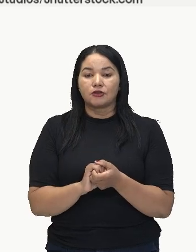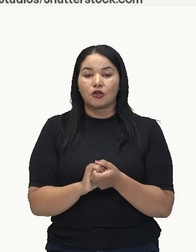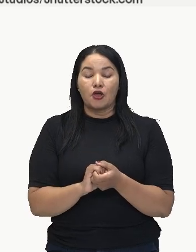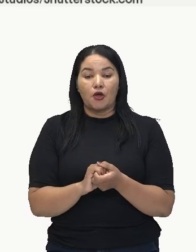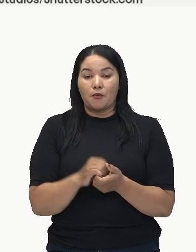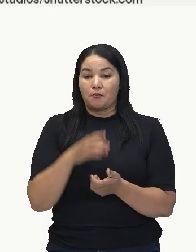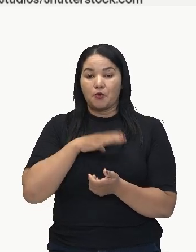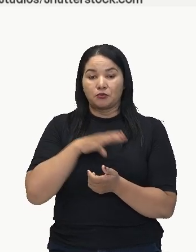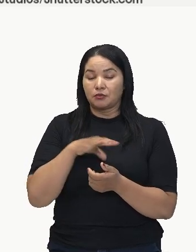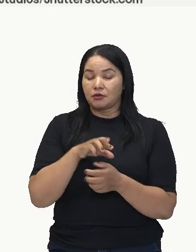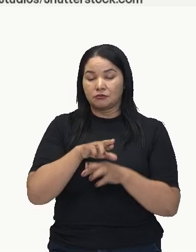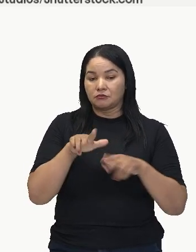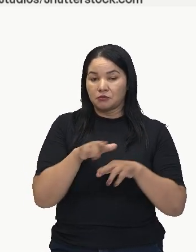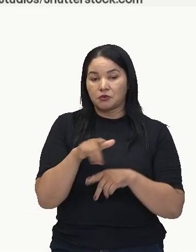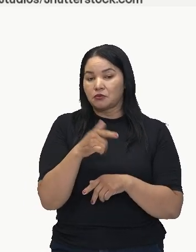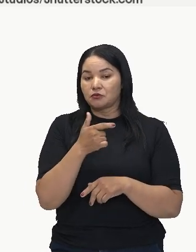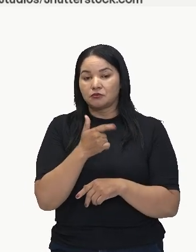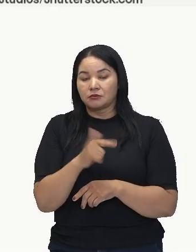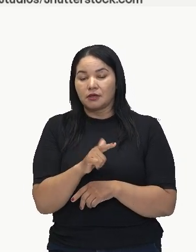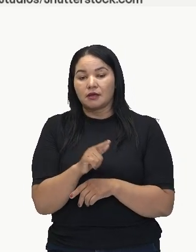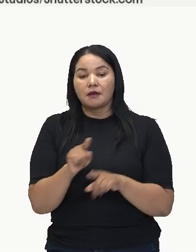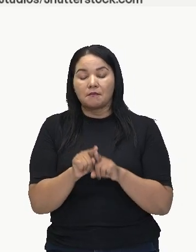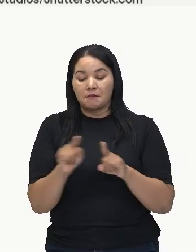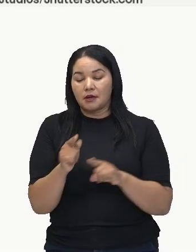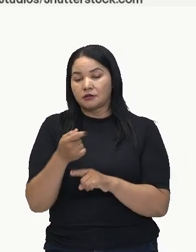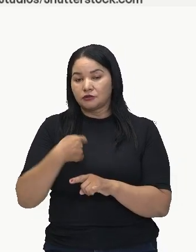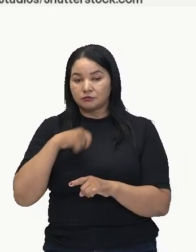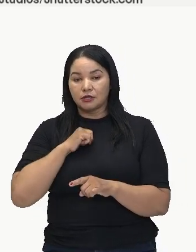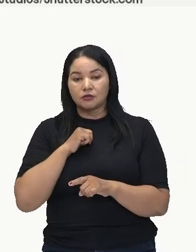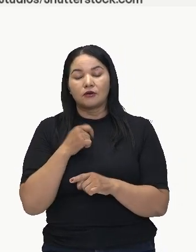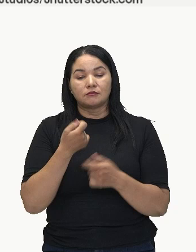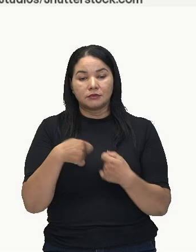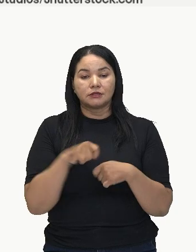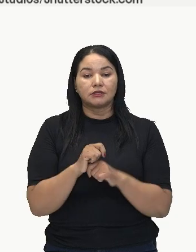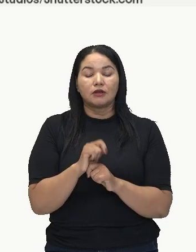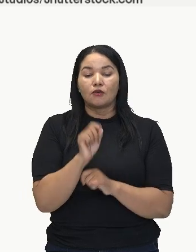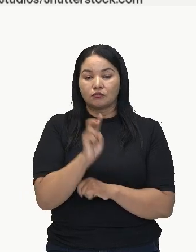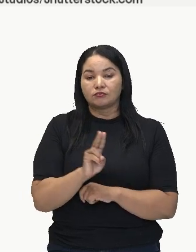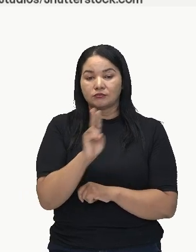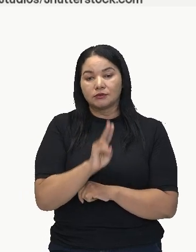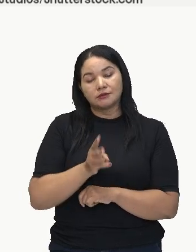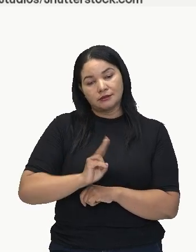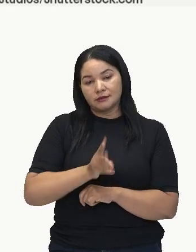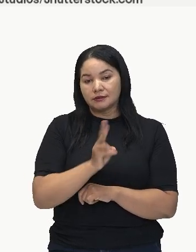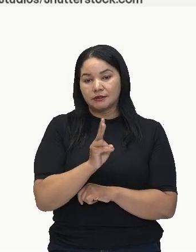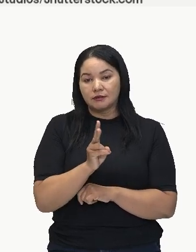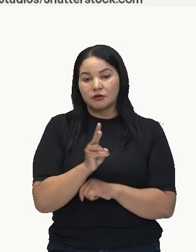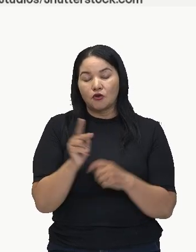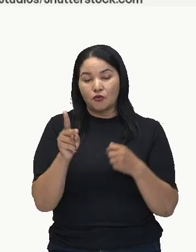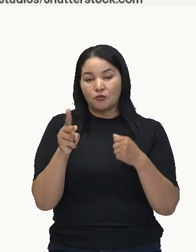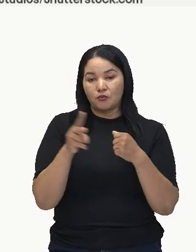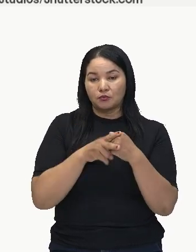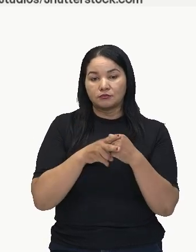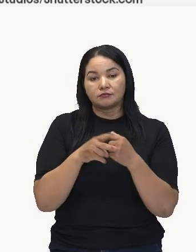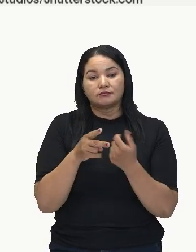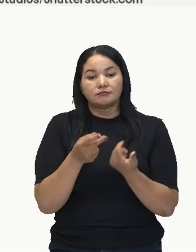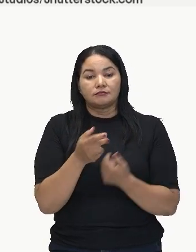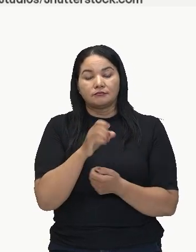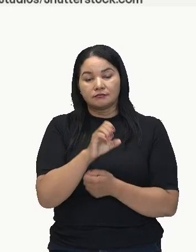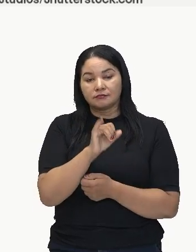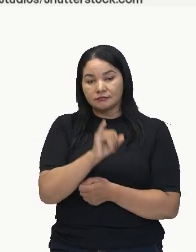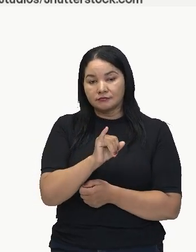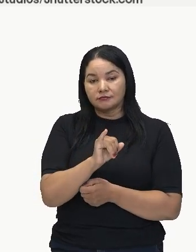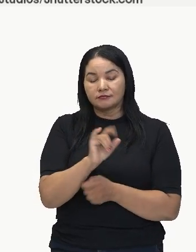existe a junção dos dois, né? Mas no espanhol, além de ser bastante usado, os pronomes complementos direto ou indireto,